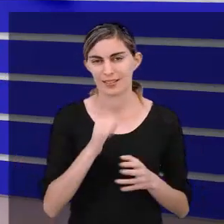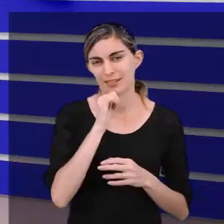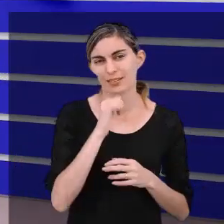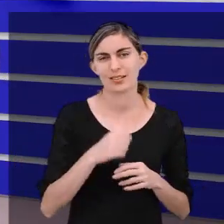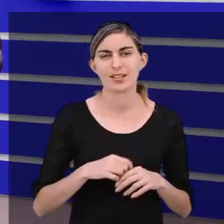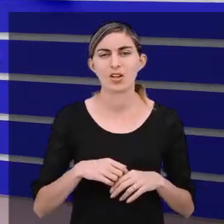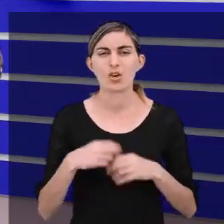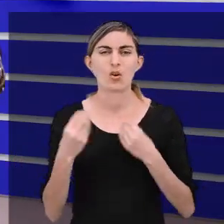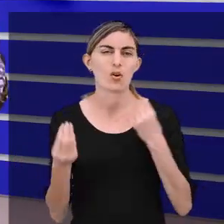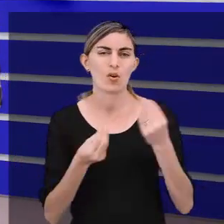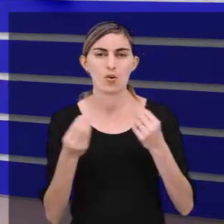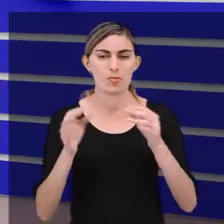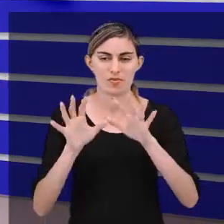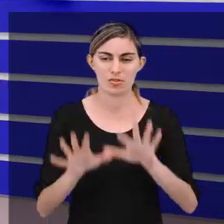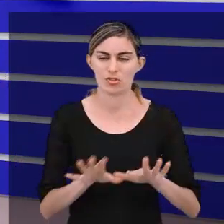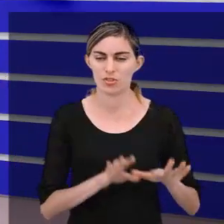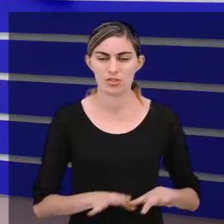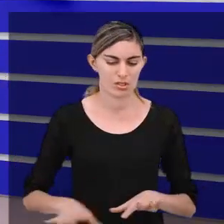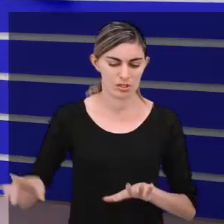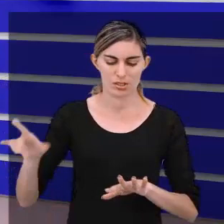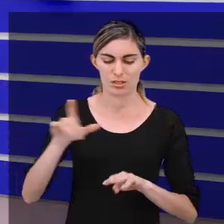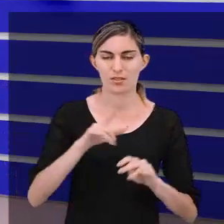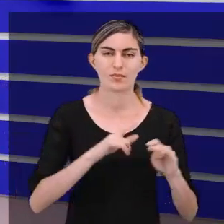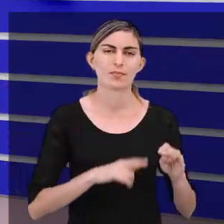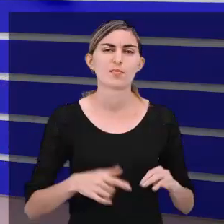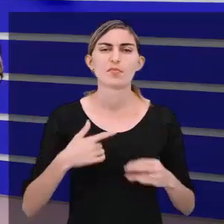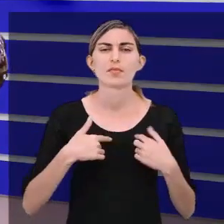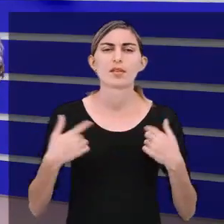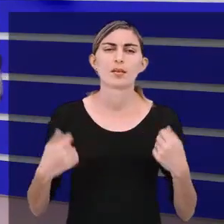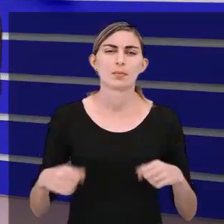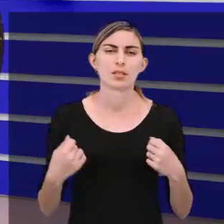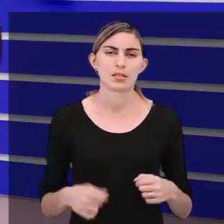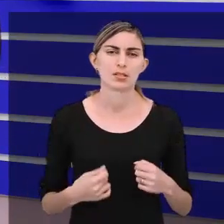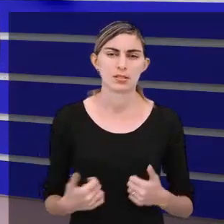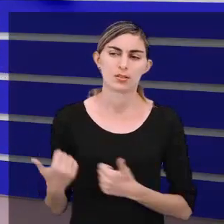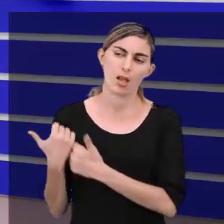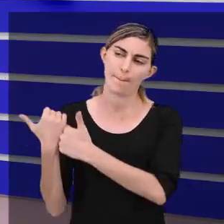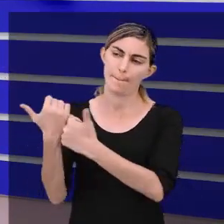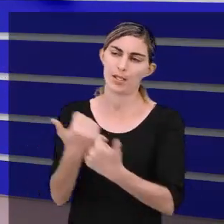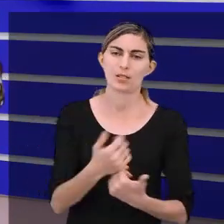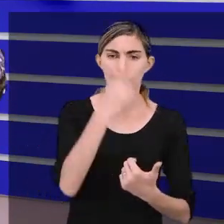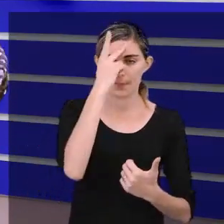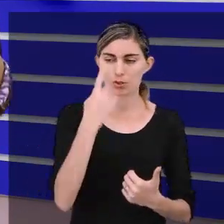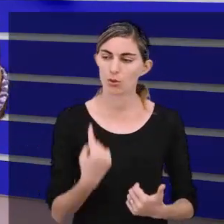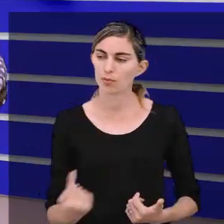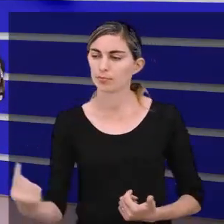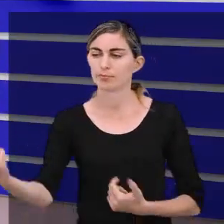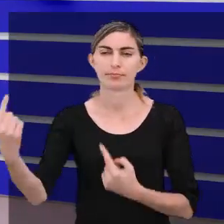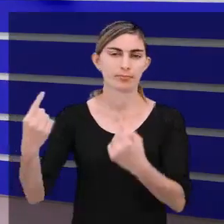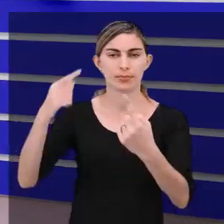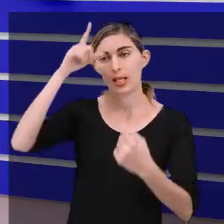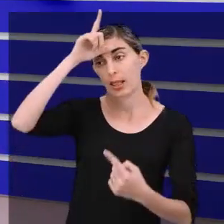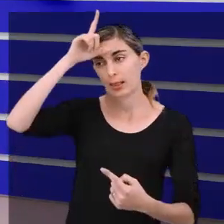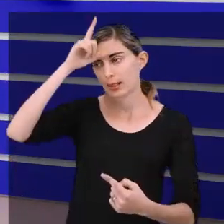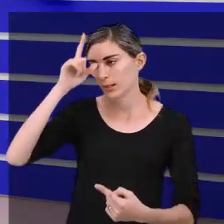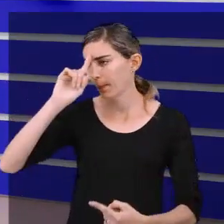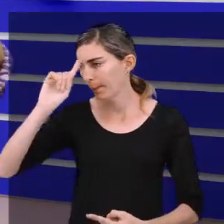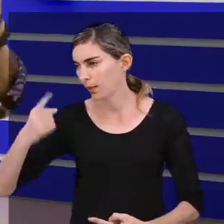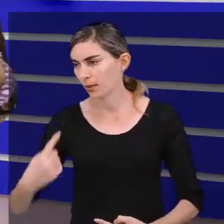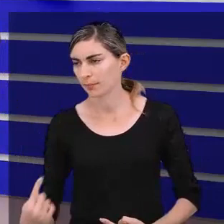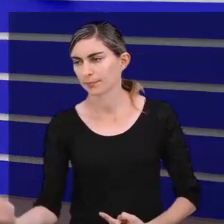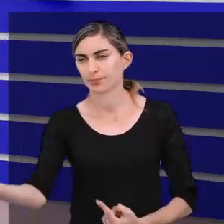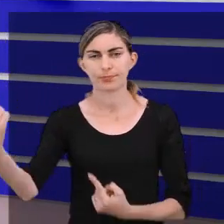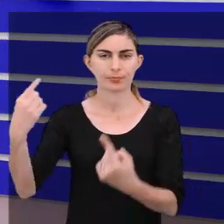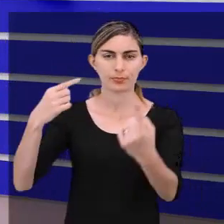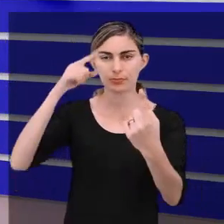não, né? Uma forma de você estar em todos os lugares. É preciso que ele seja representado pelos líderes. Então, ele vai trabalhar com